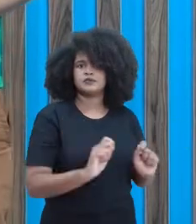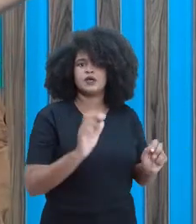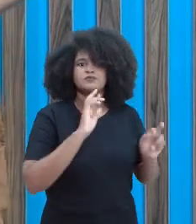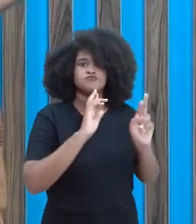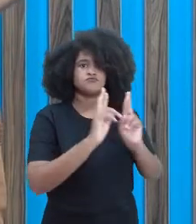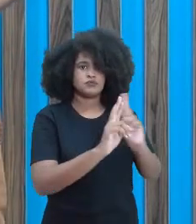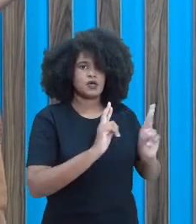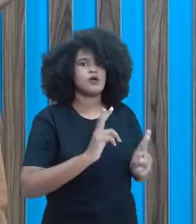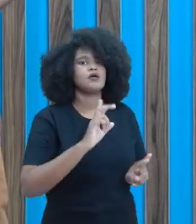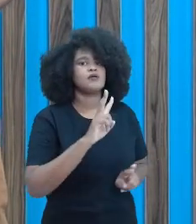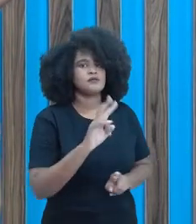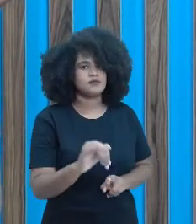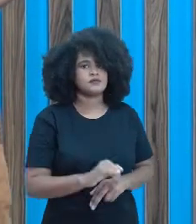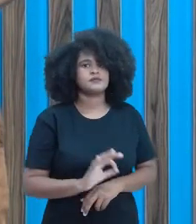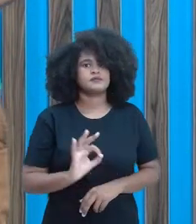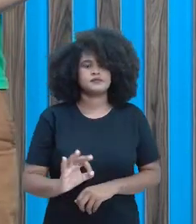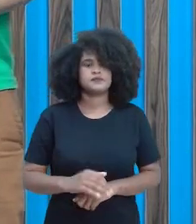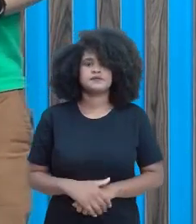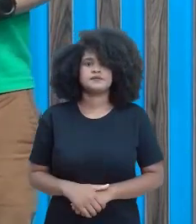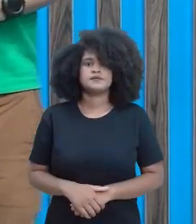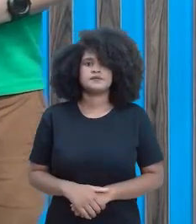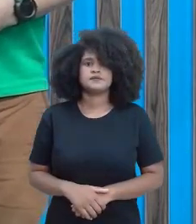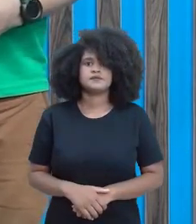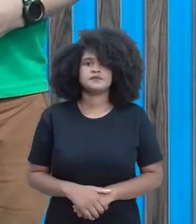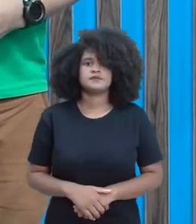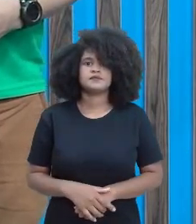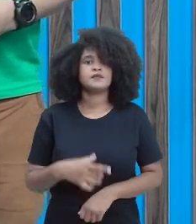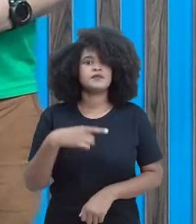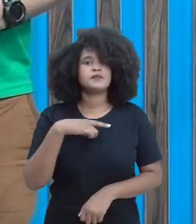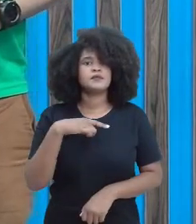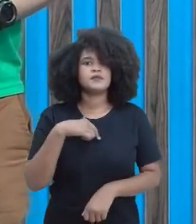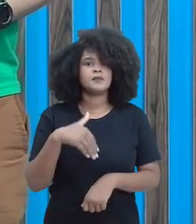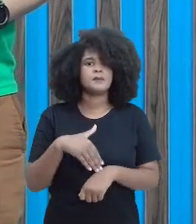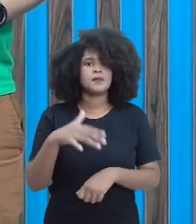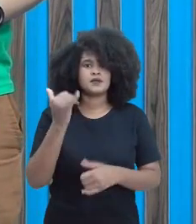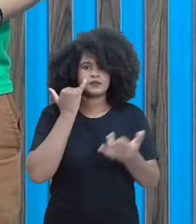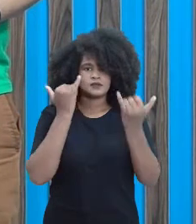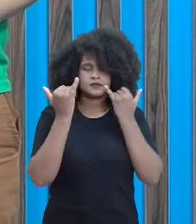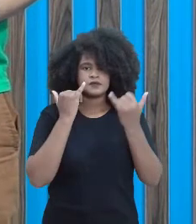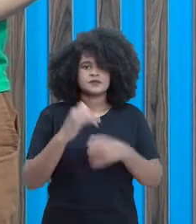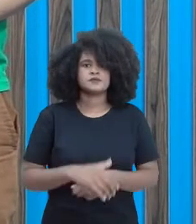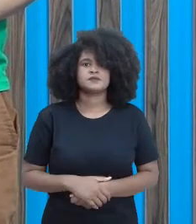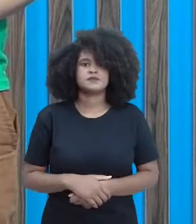responder, certo? Tem algum recadinho mais aqui ainda, ó.